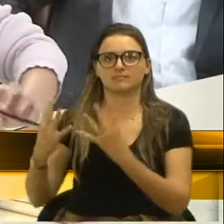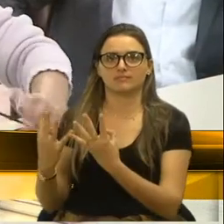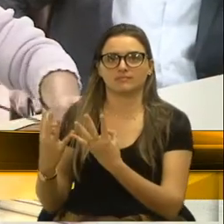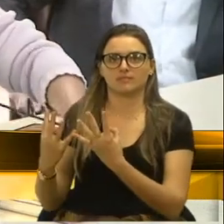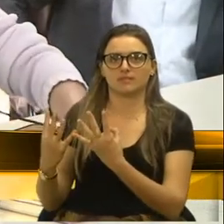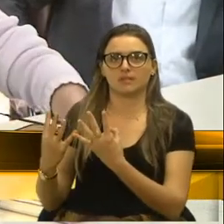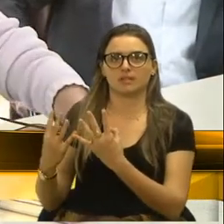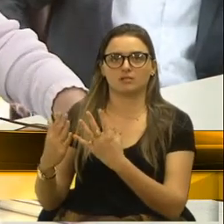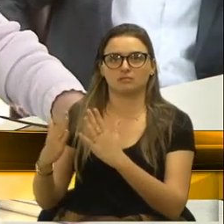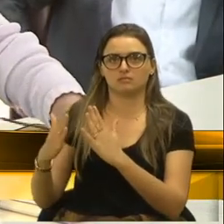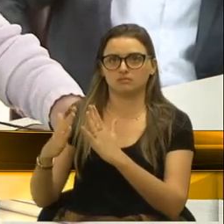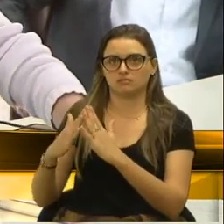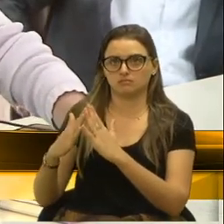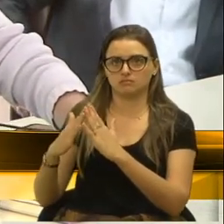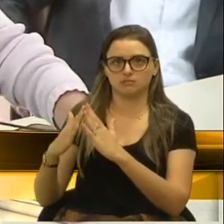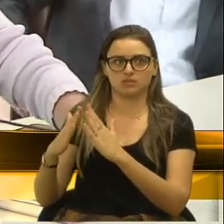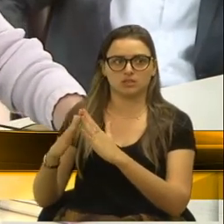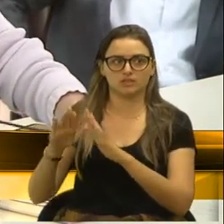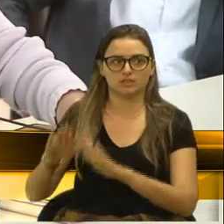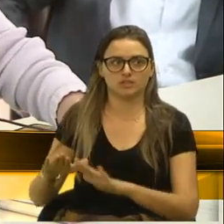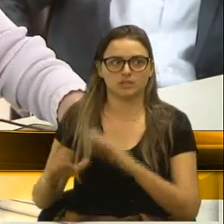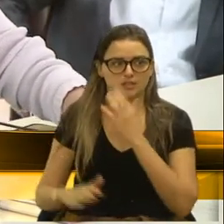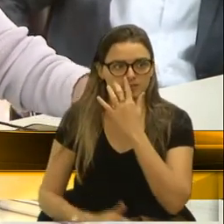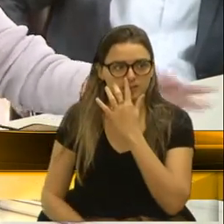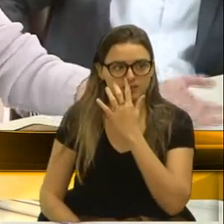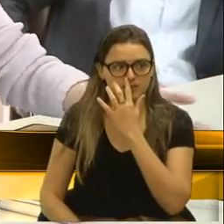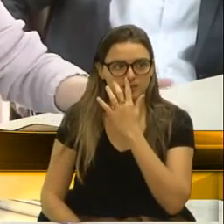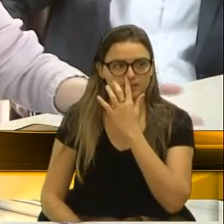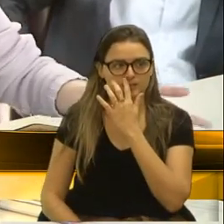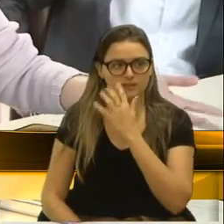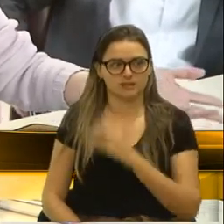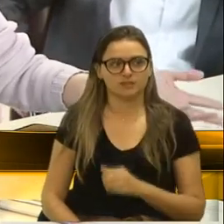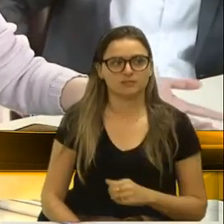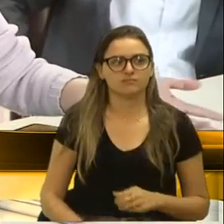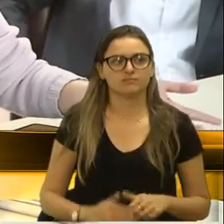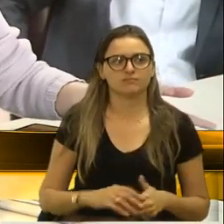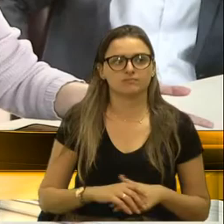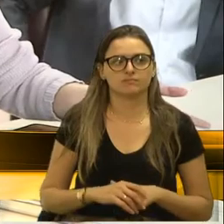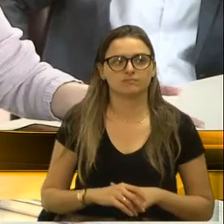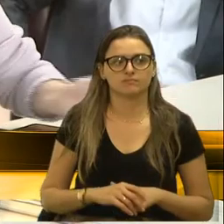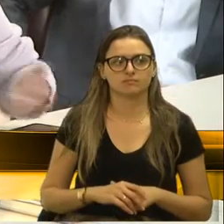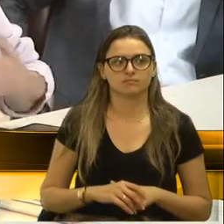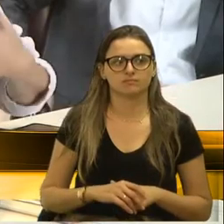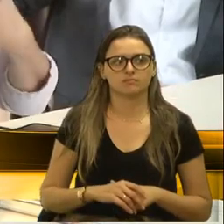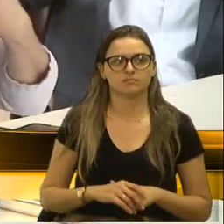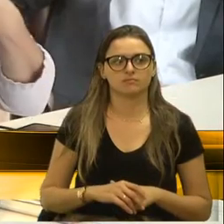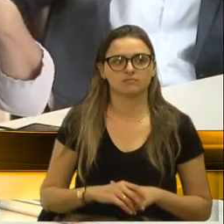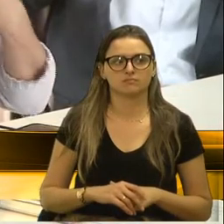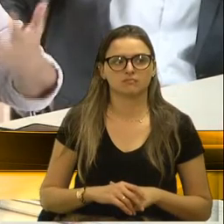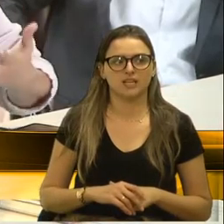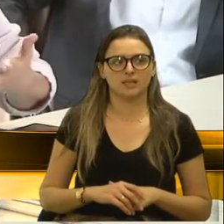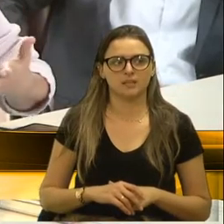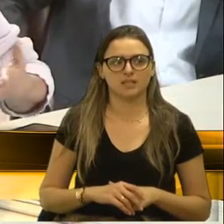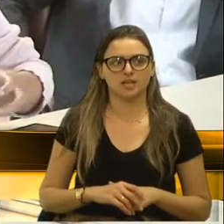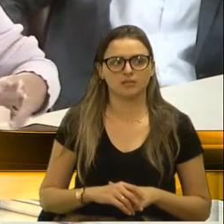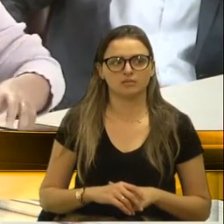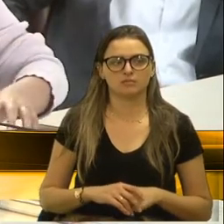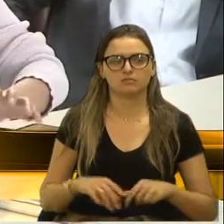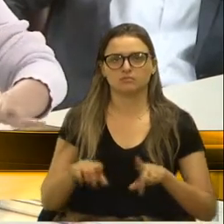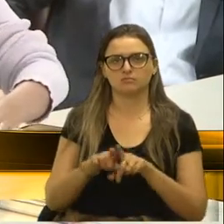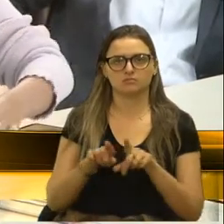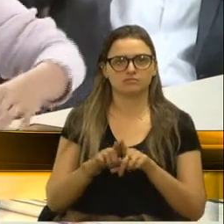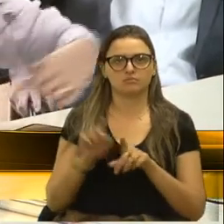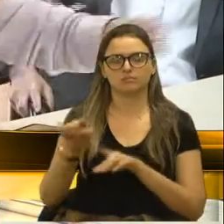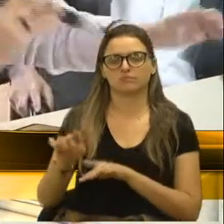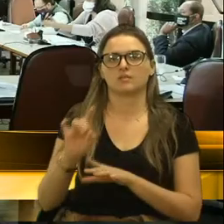sintoma também, eu acho meio complicado, porque a empresa tem 1.200 funcionários. Então, eu tinha que ter muito cuidado. Obrigada.